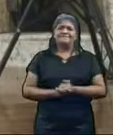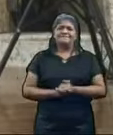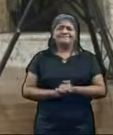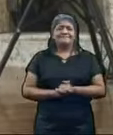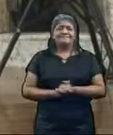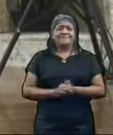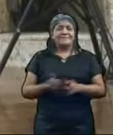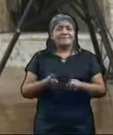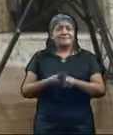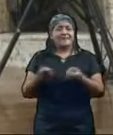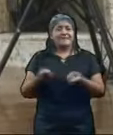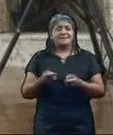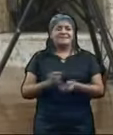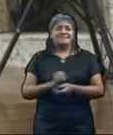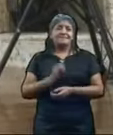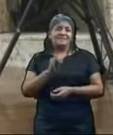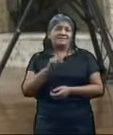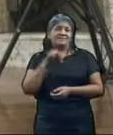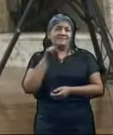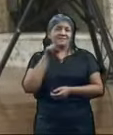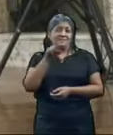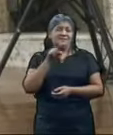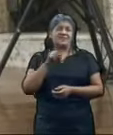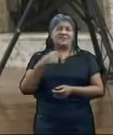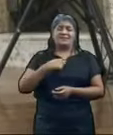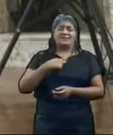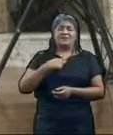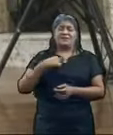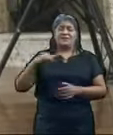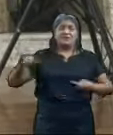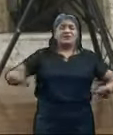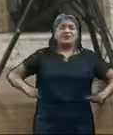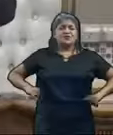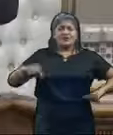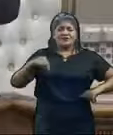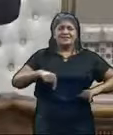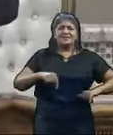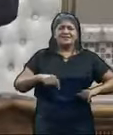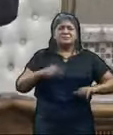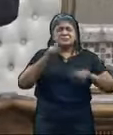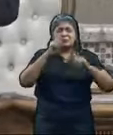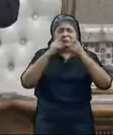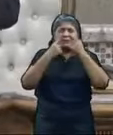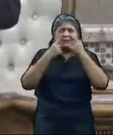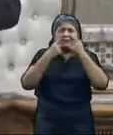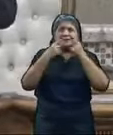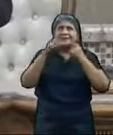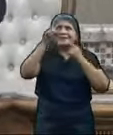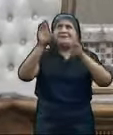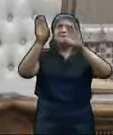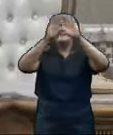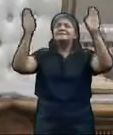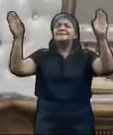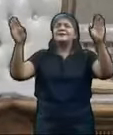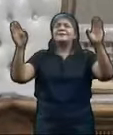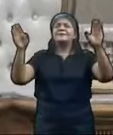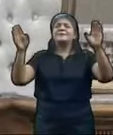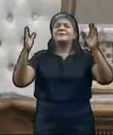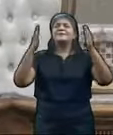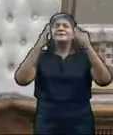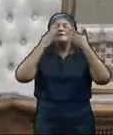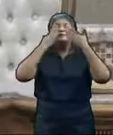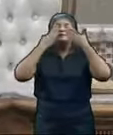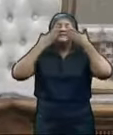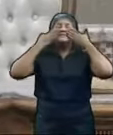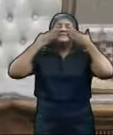não tem motivo para chorar né mas aqui no reino de Deus Felizes os que choram porque serão consolados e não chora não tem que ser